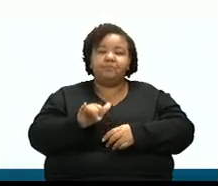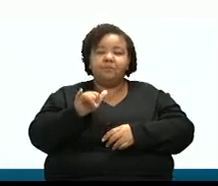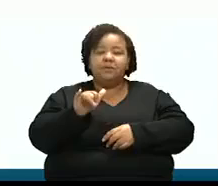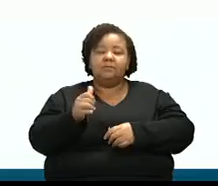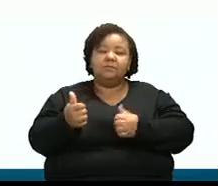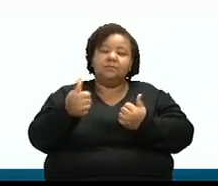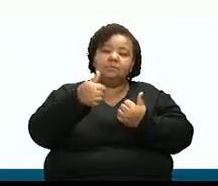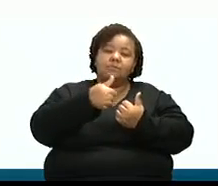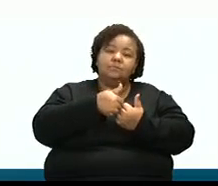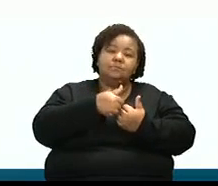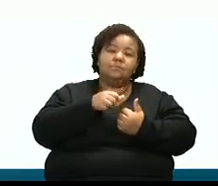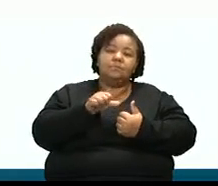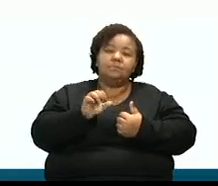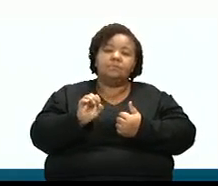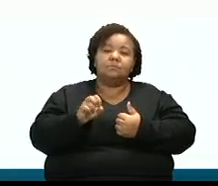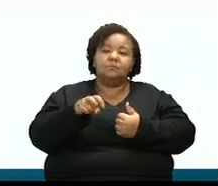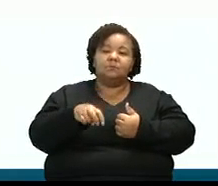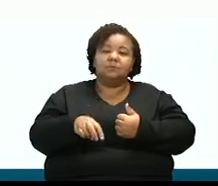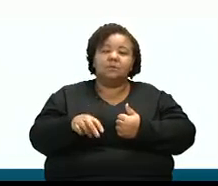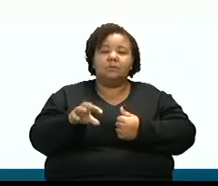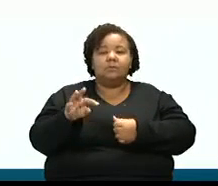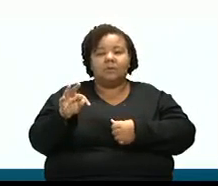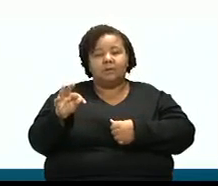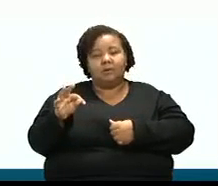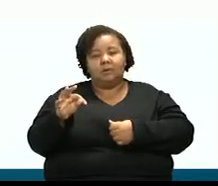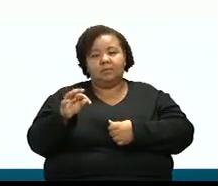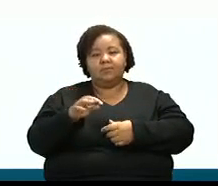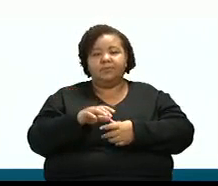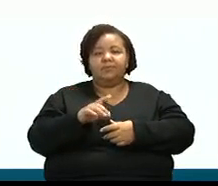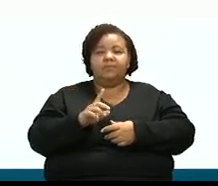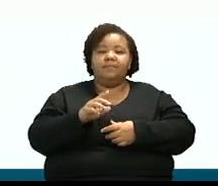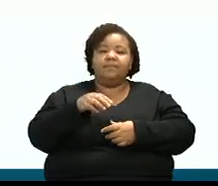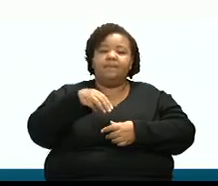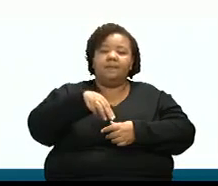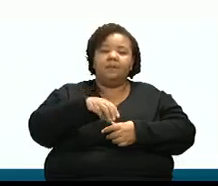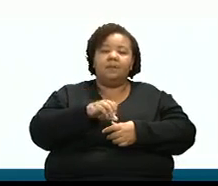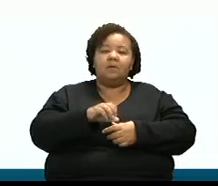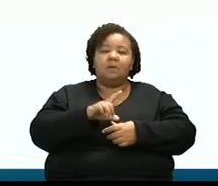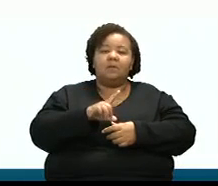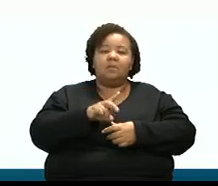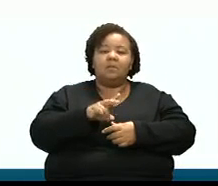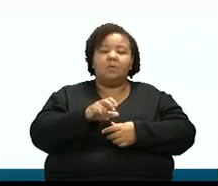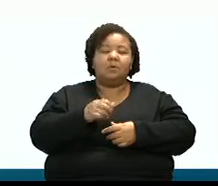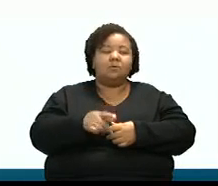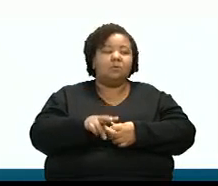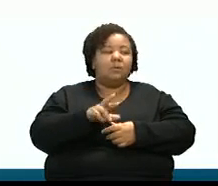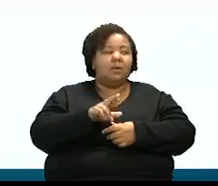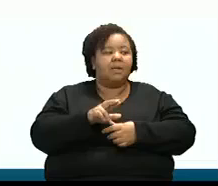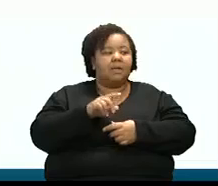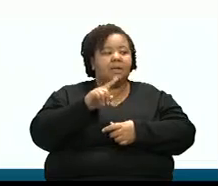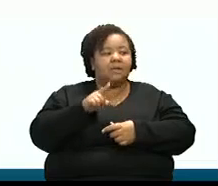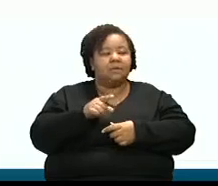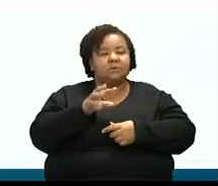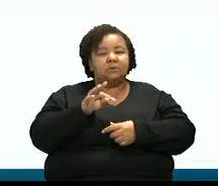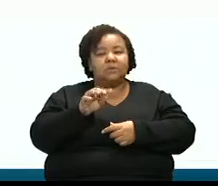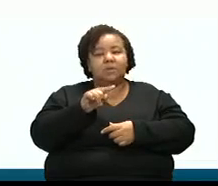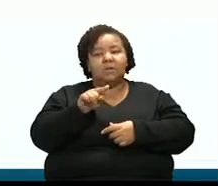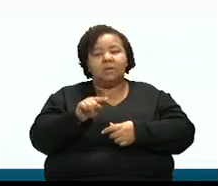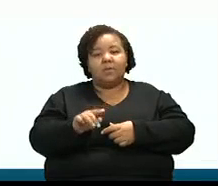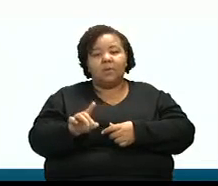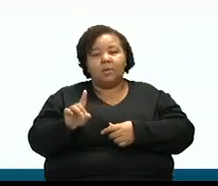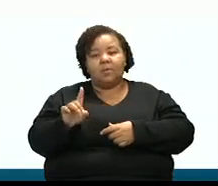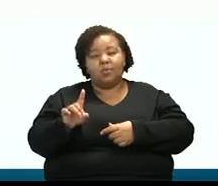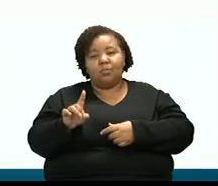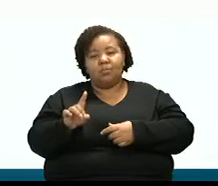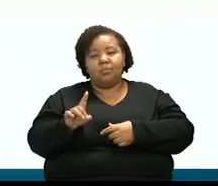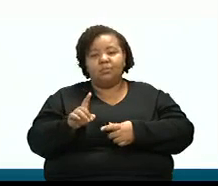por seno t, por causa da parametrização. O módulo do r' de t é igual a 1.